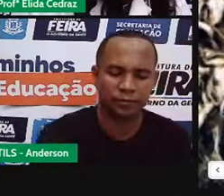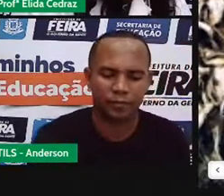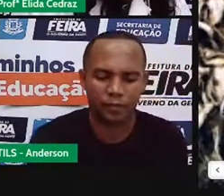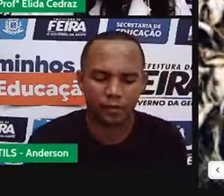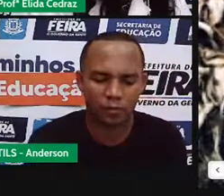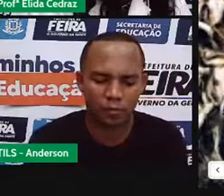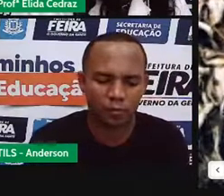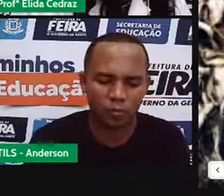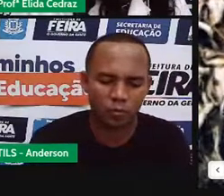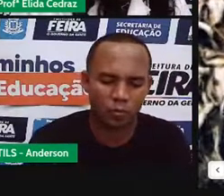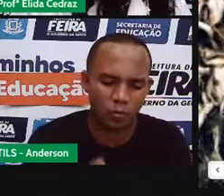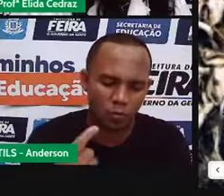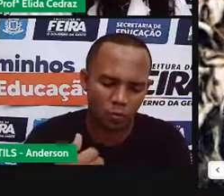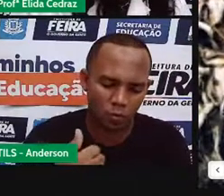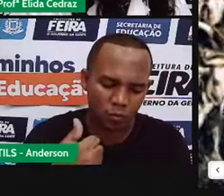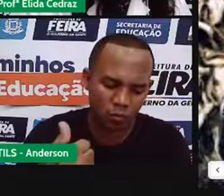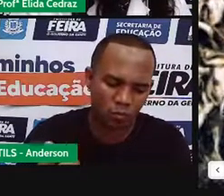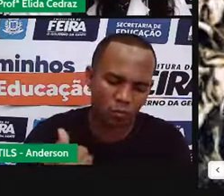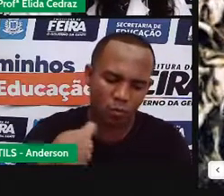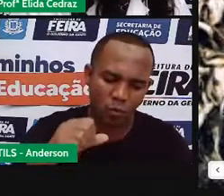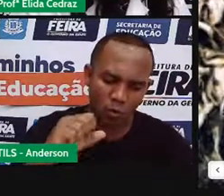1822.